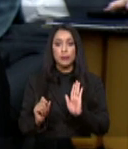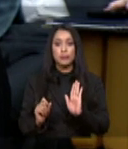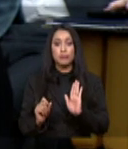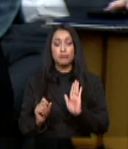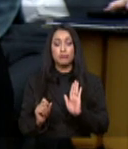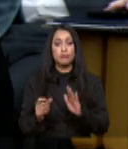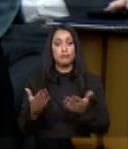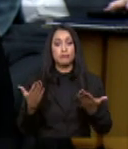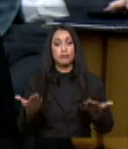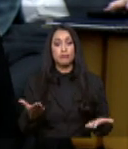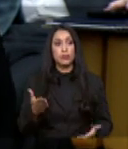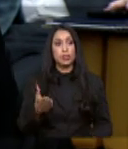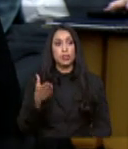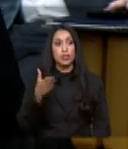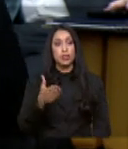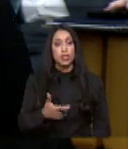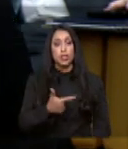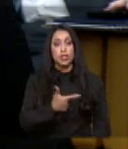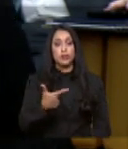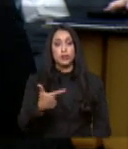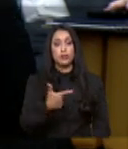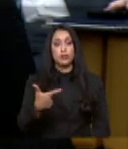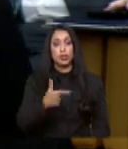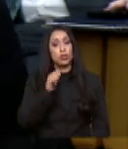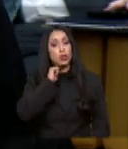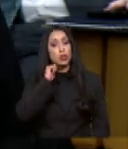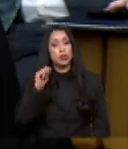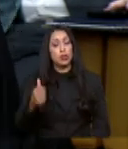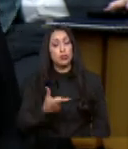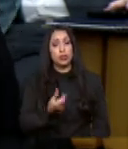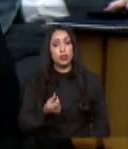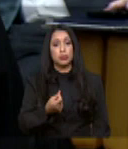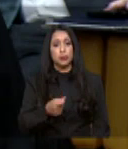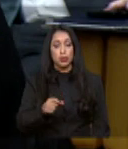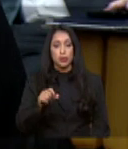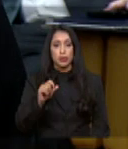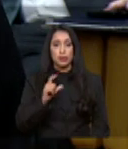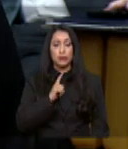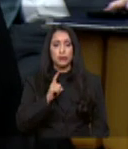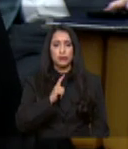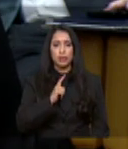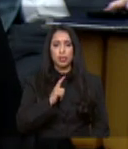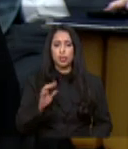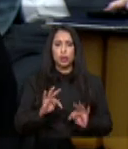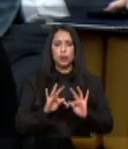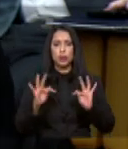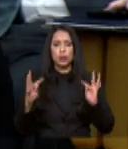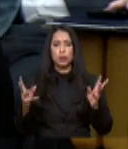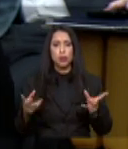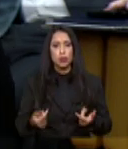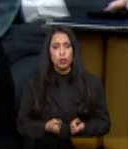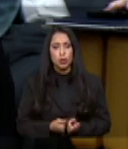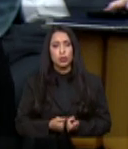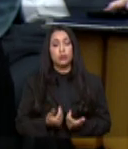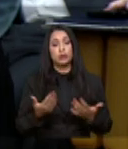esse direcionamento. Mas é claro que o dia 22 de abril de 2020 escancarou para todo o Brasil e para todo o mundo